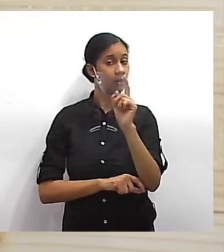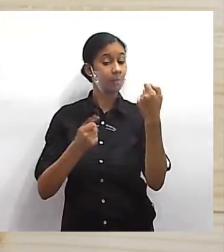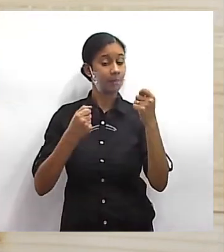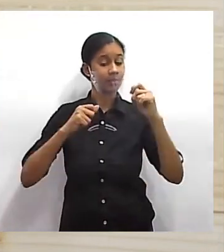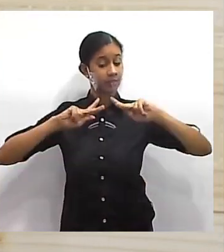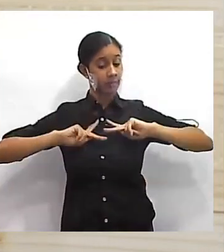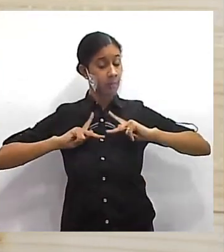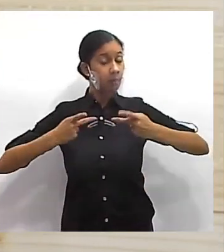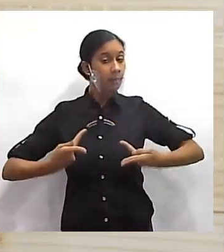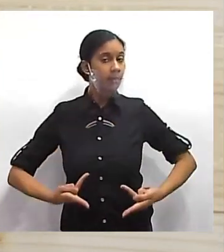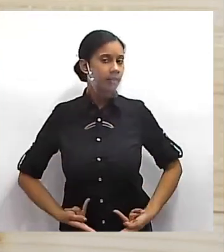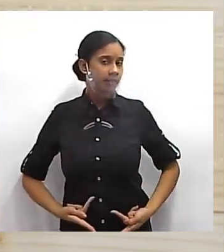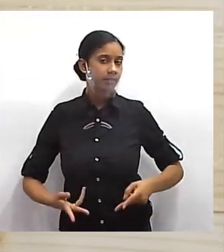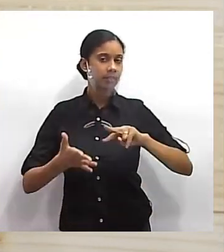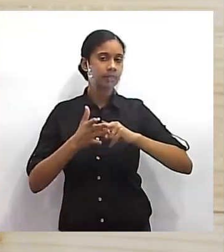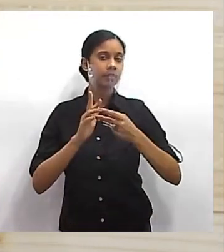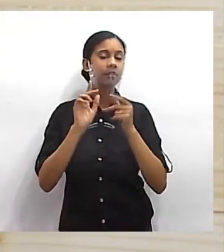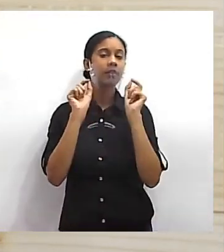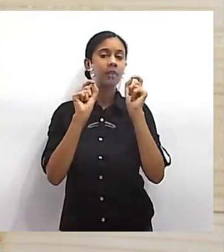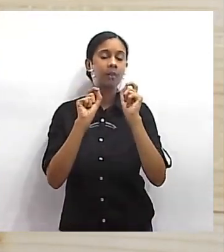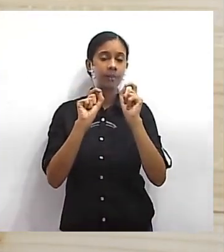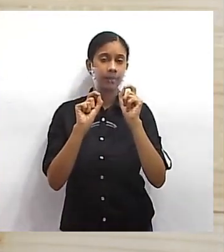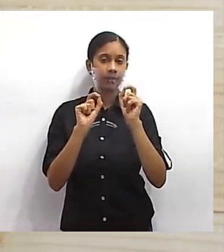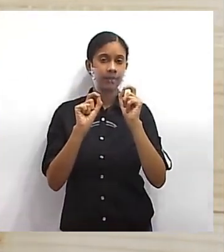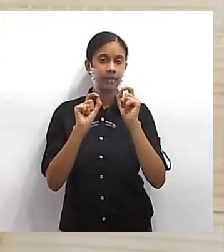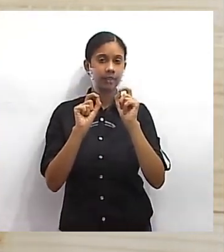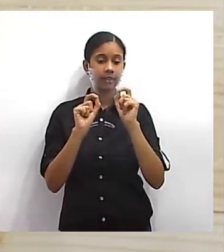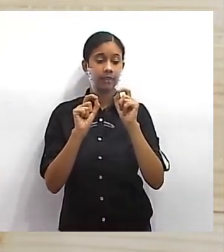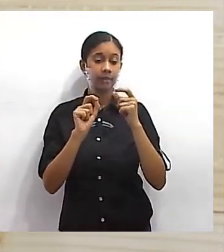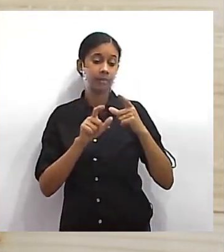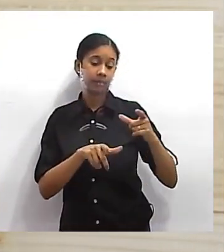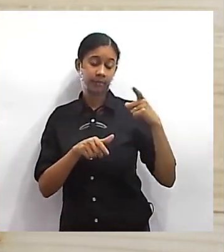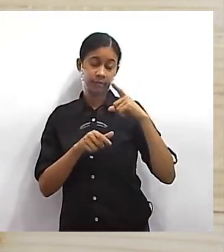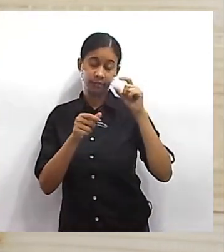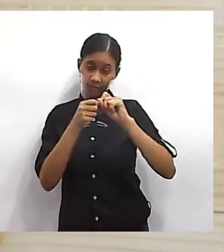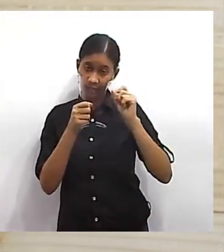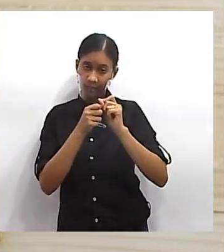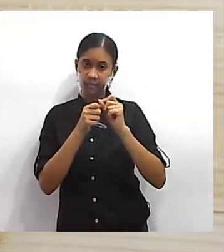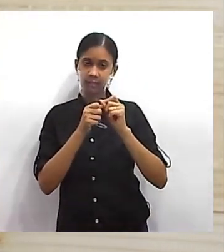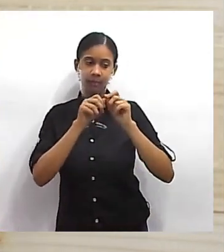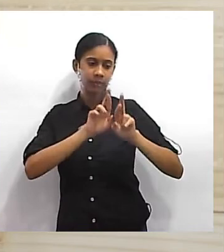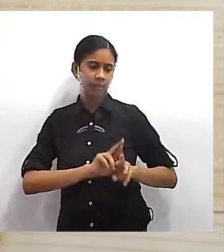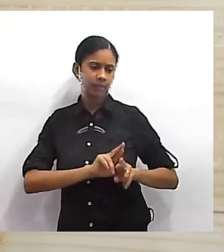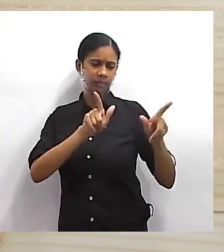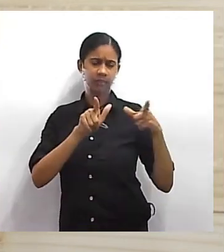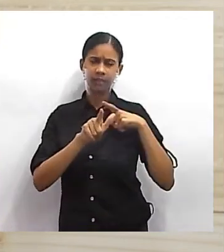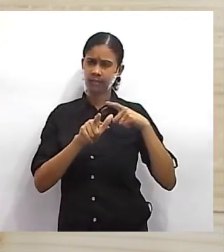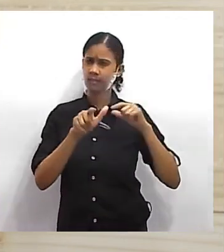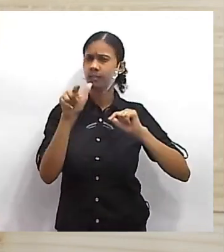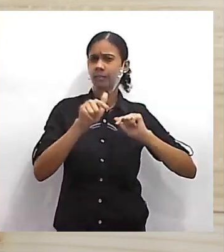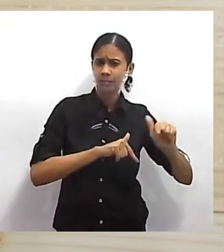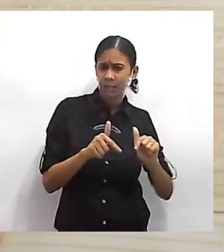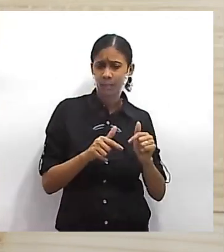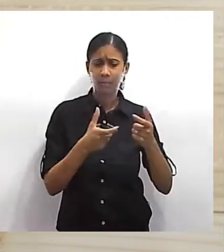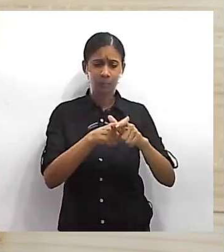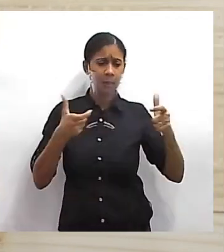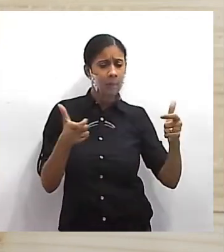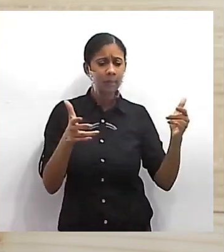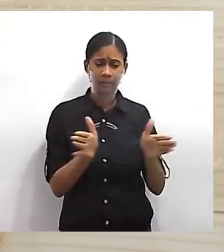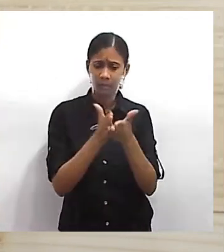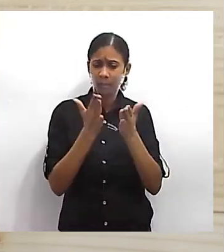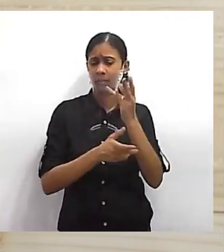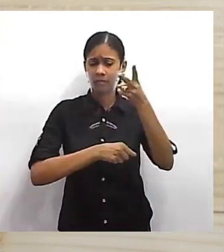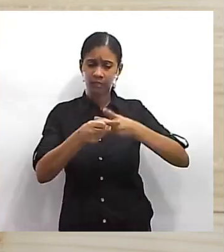humanizá-lo para que essas incoerências que são provocadas pelo mercado, esse aumento da pobreza, da miséria,